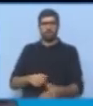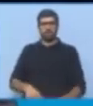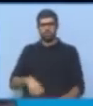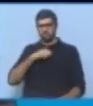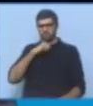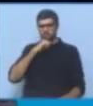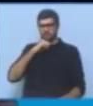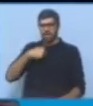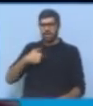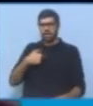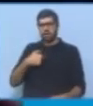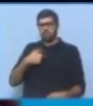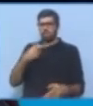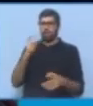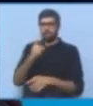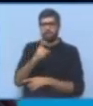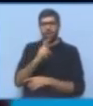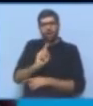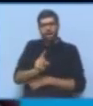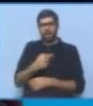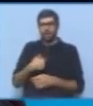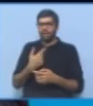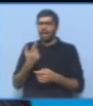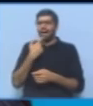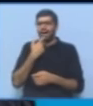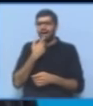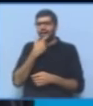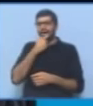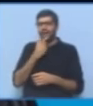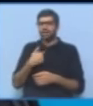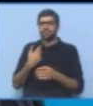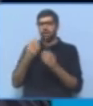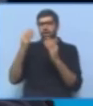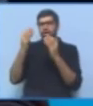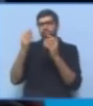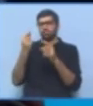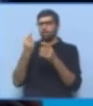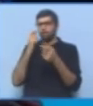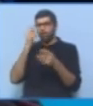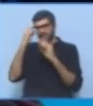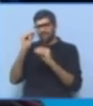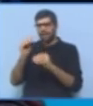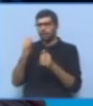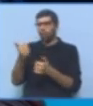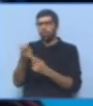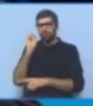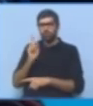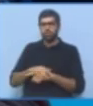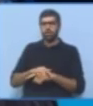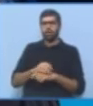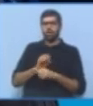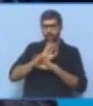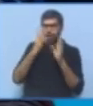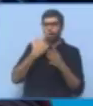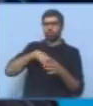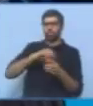tendência para o mal, precisa só de... sem a graça não consegue fazer nada de bom. Claro, é verdade que nós